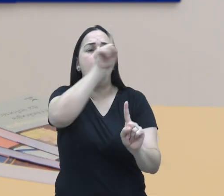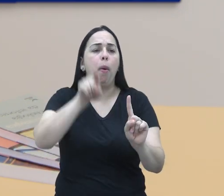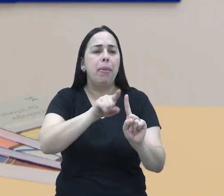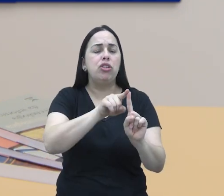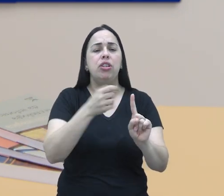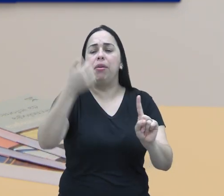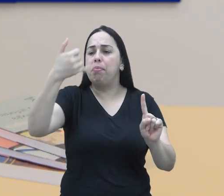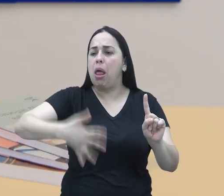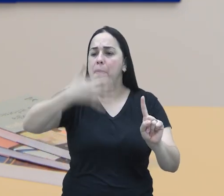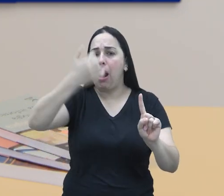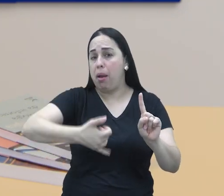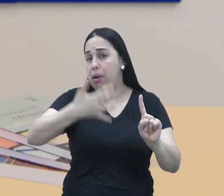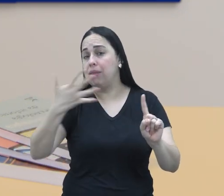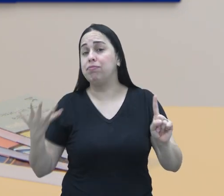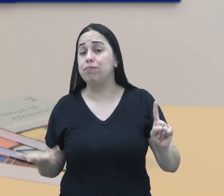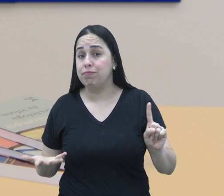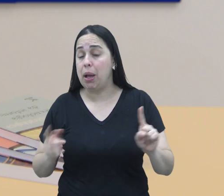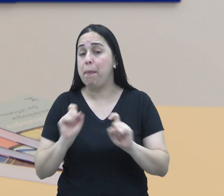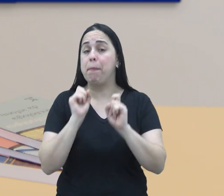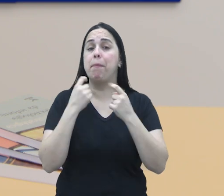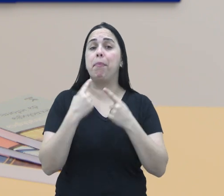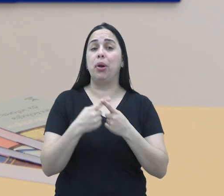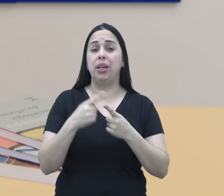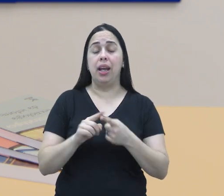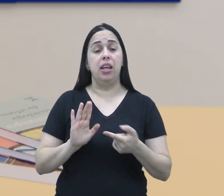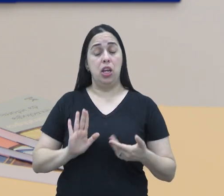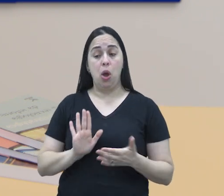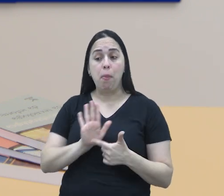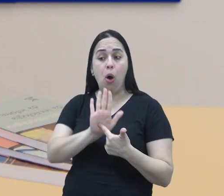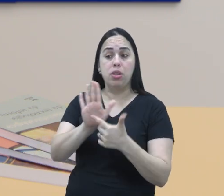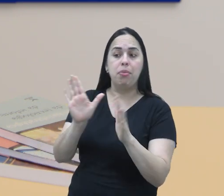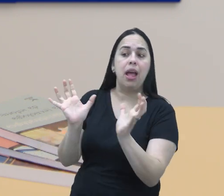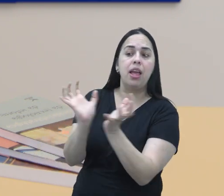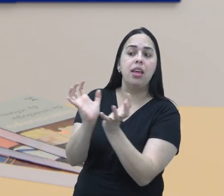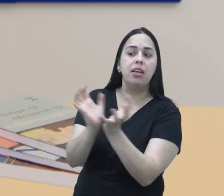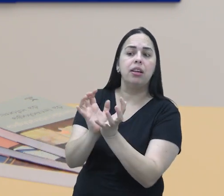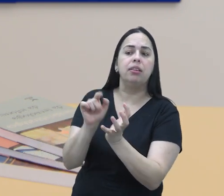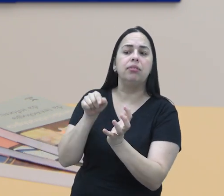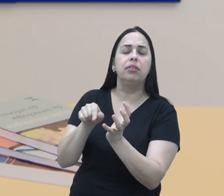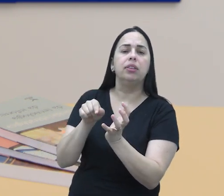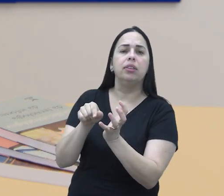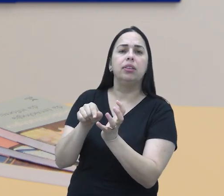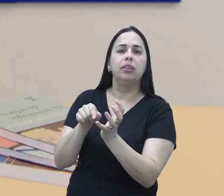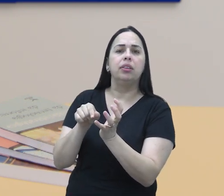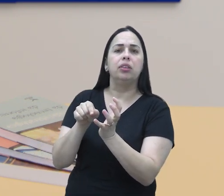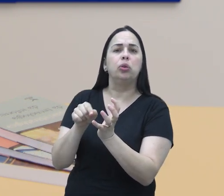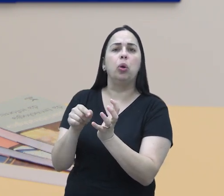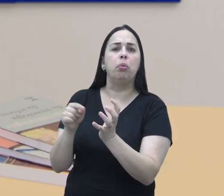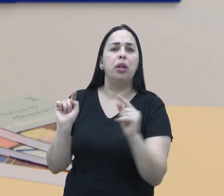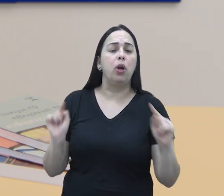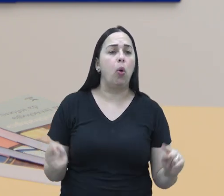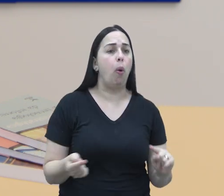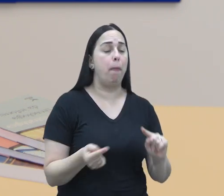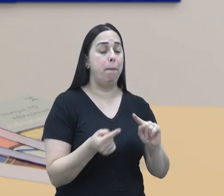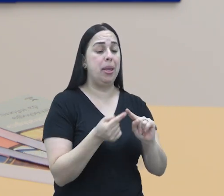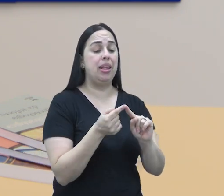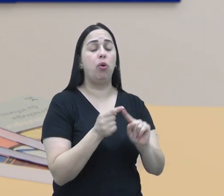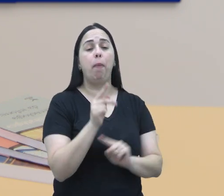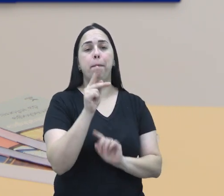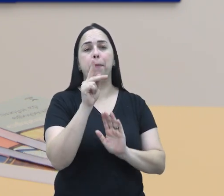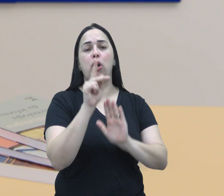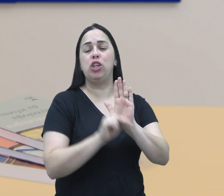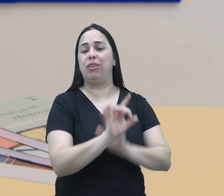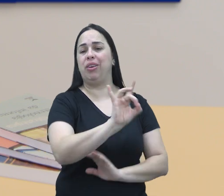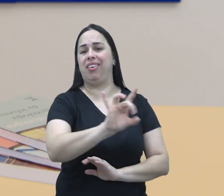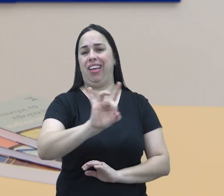a sociedade, no caso do Sebrae. E procuro mostrar para a equipe onde isso tem aderência com os projetos